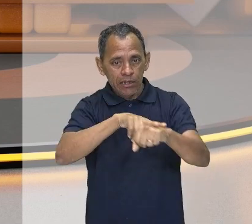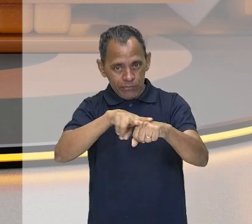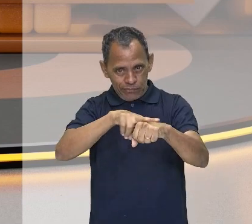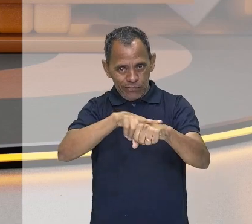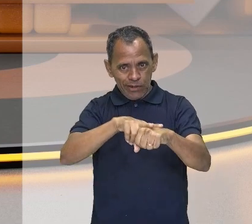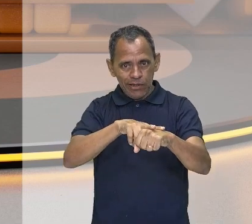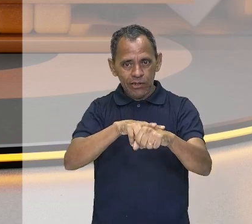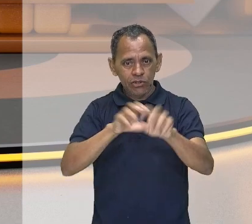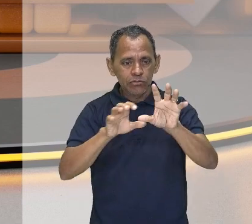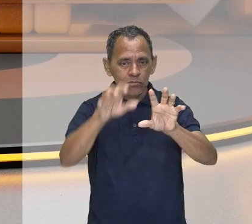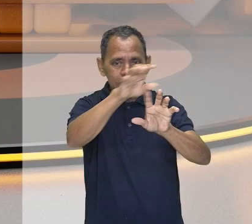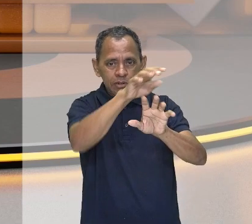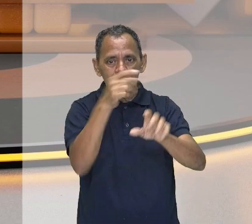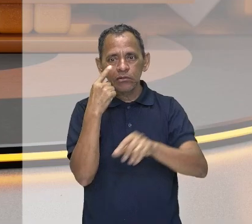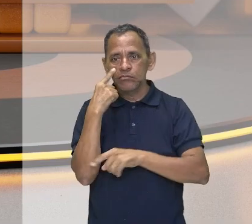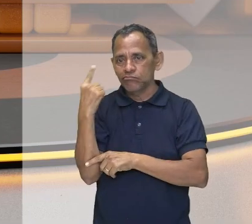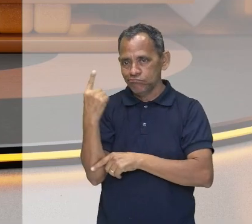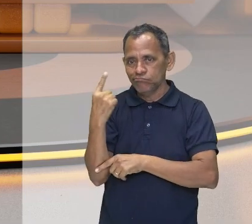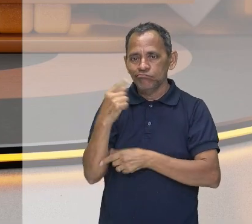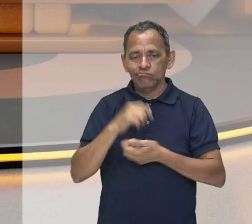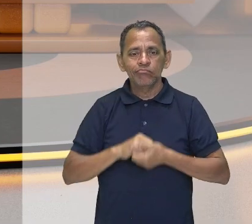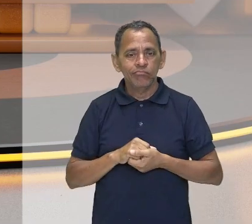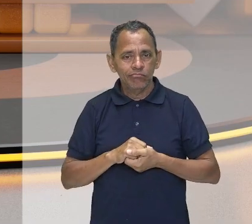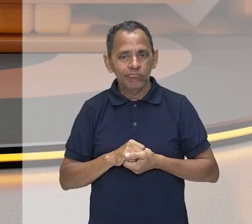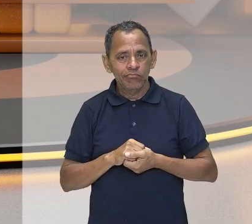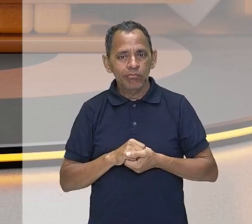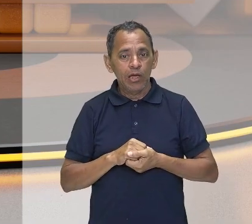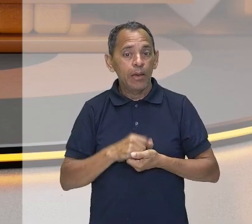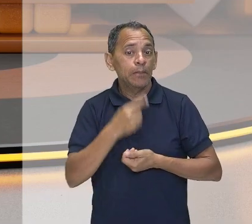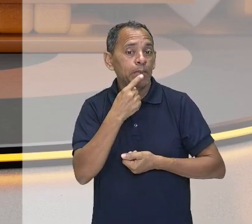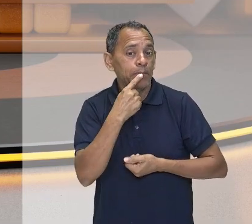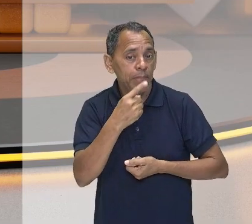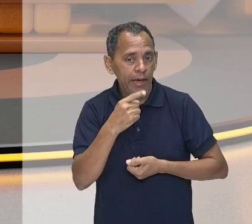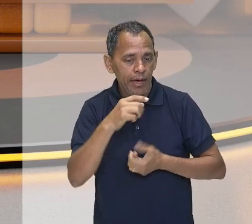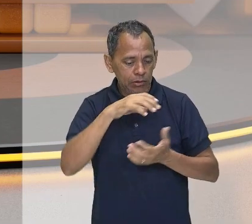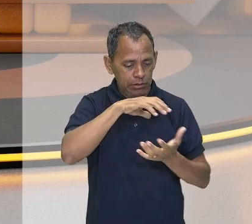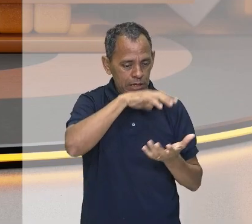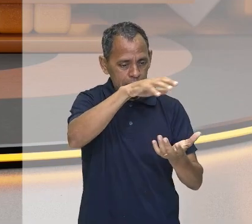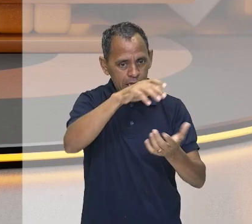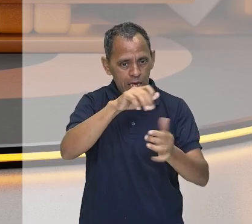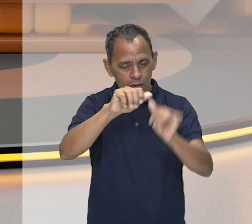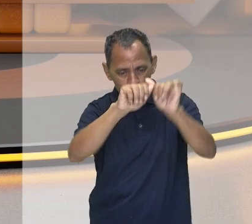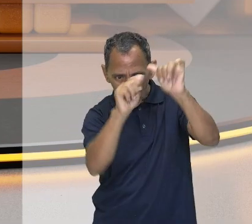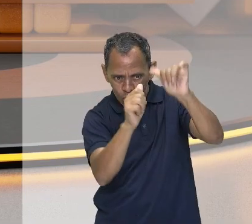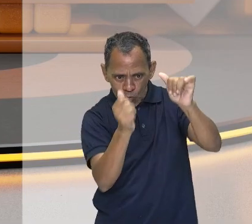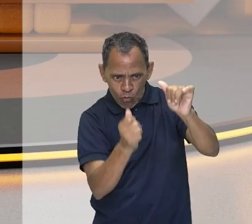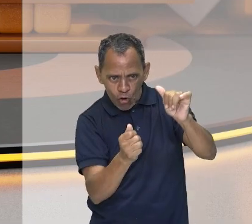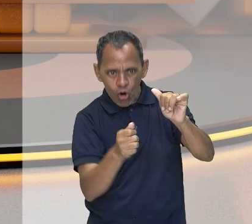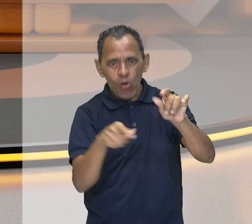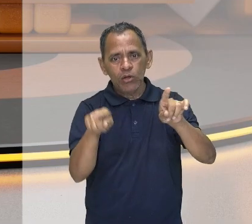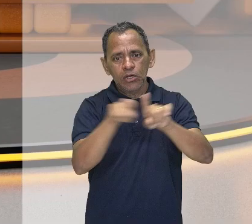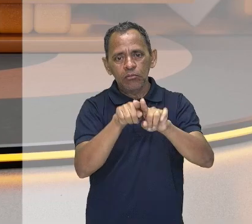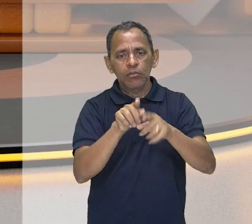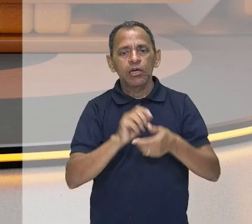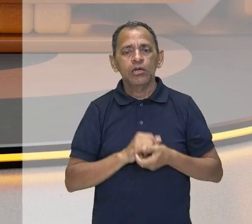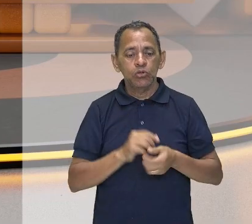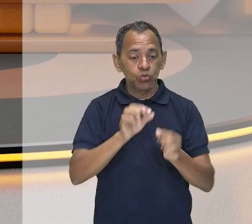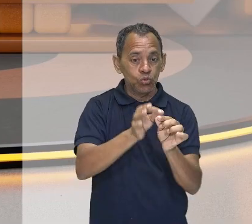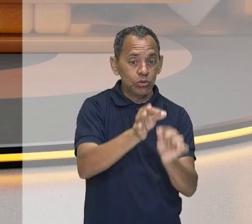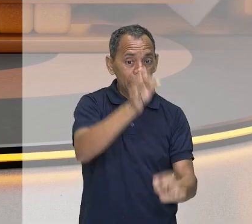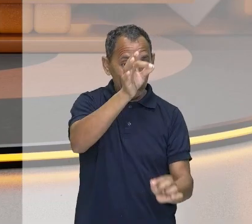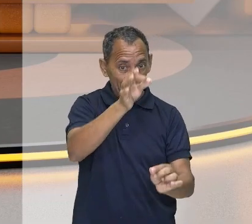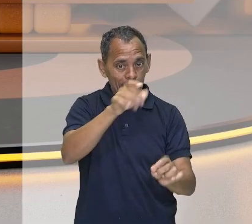região que tangencia a superfície terrestre. Aqui, a forma, o tamanho dos continentes serão